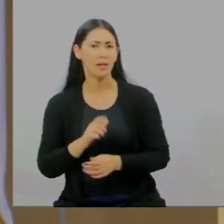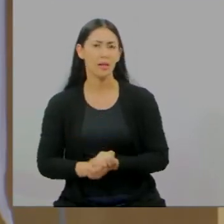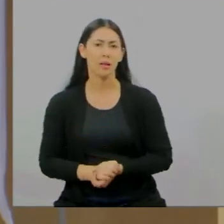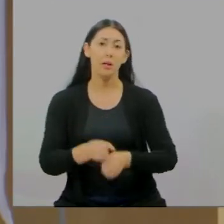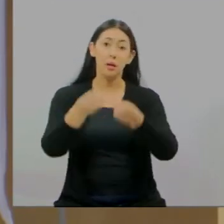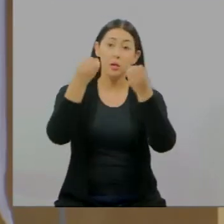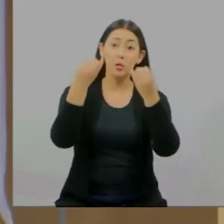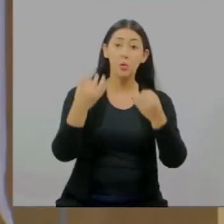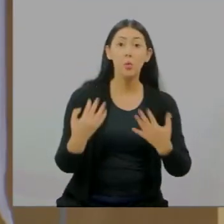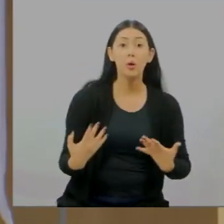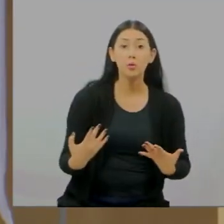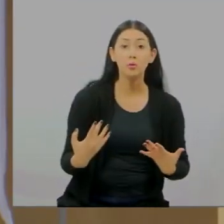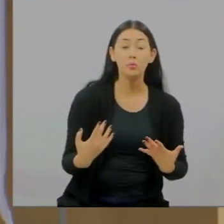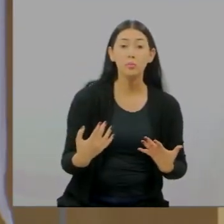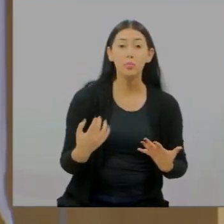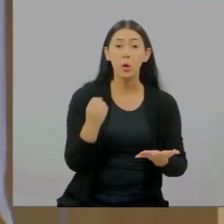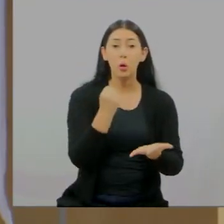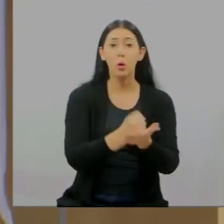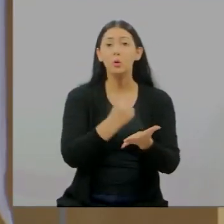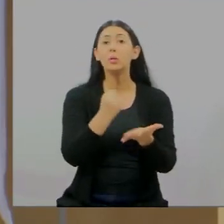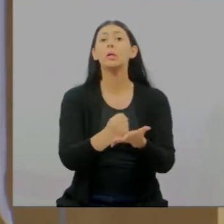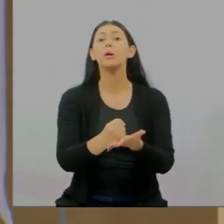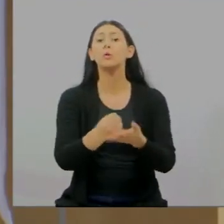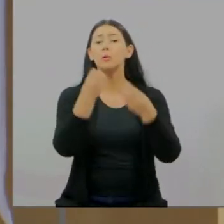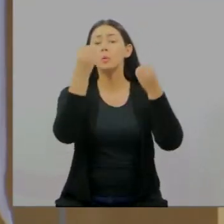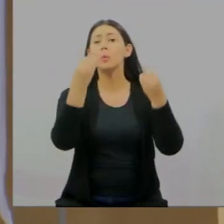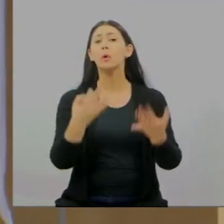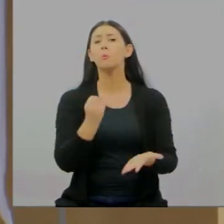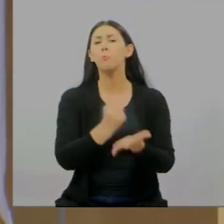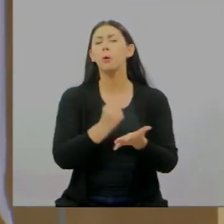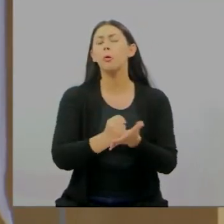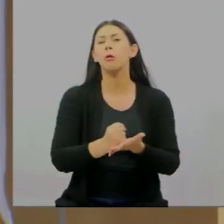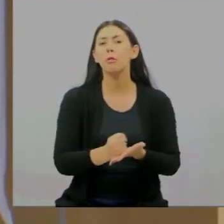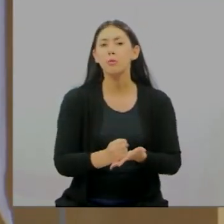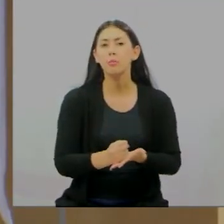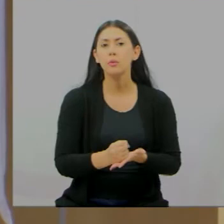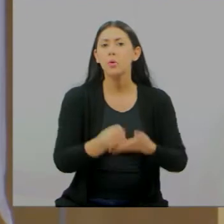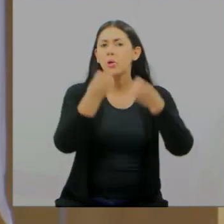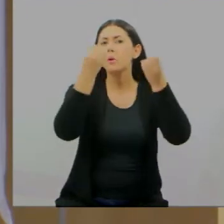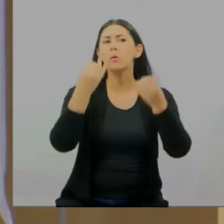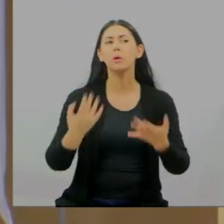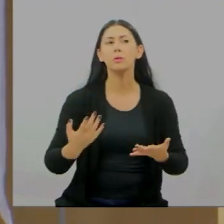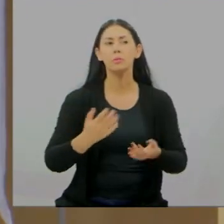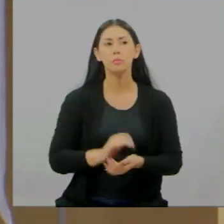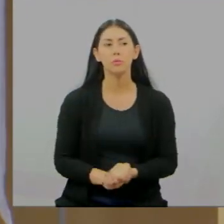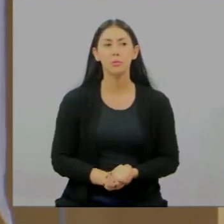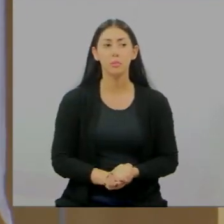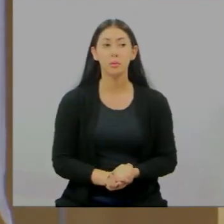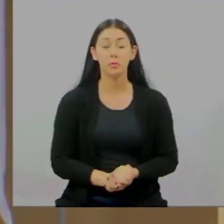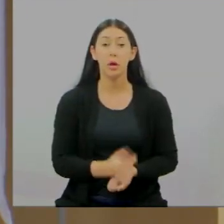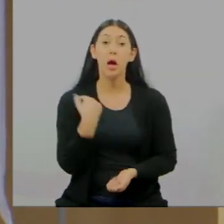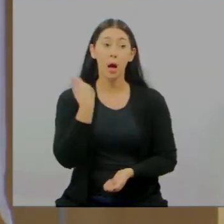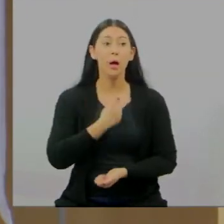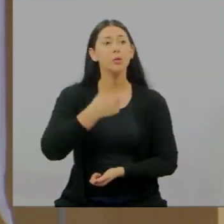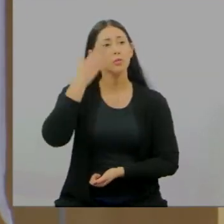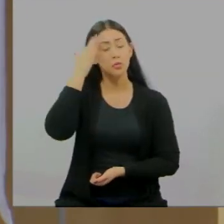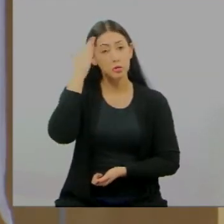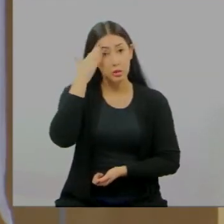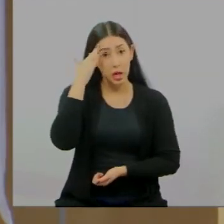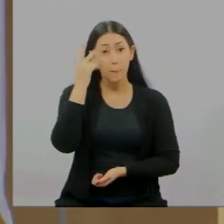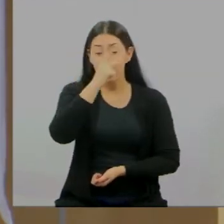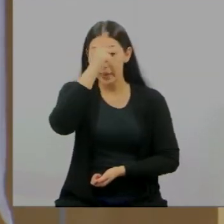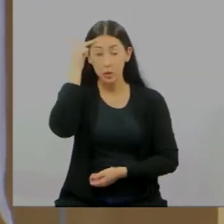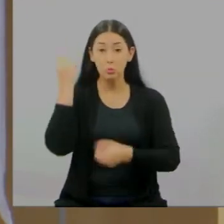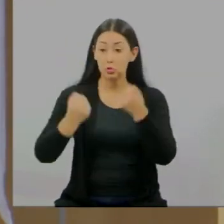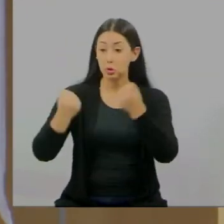Quanto sai esse contrato de locação, senhores vereadores? Quanto sai? E nós sabemos que o